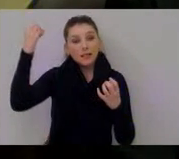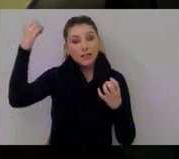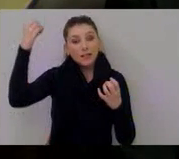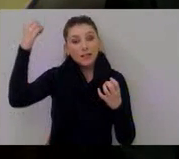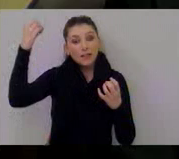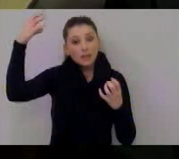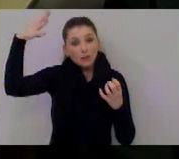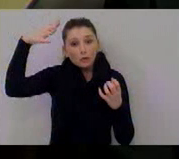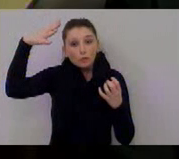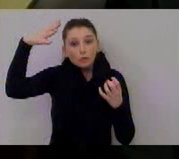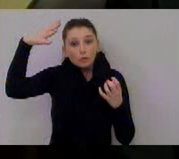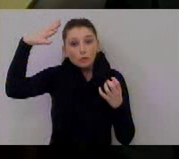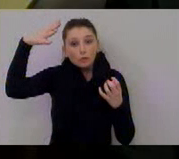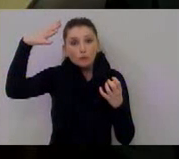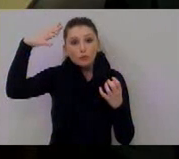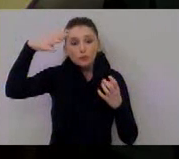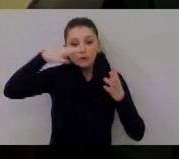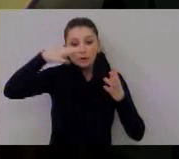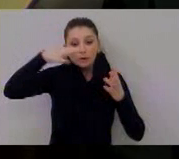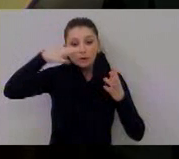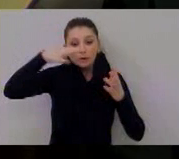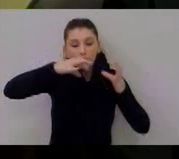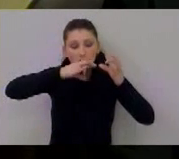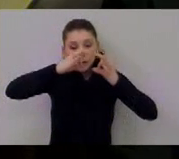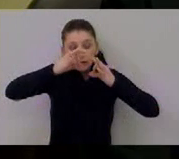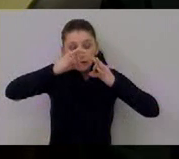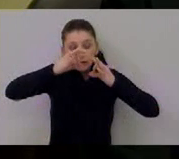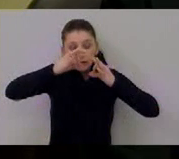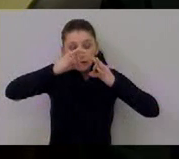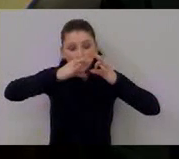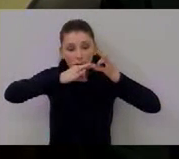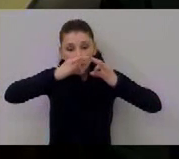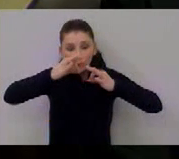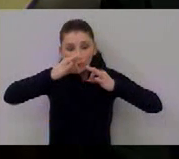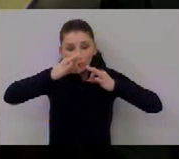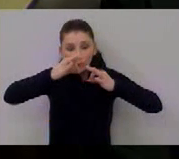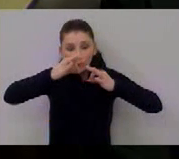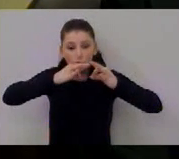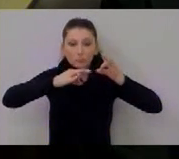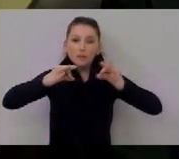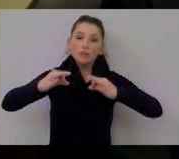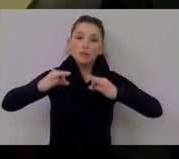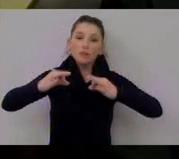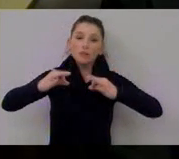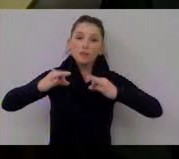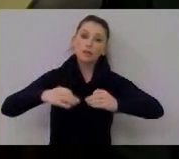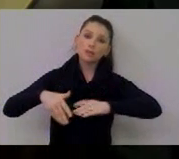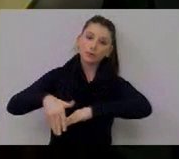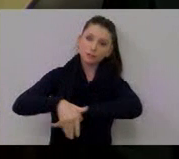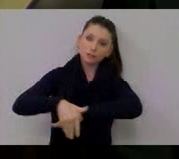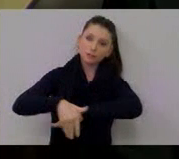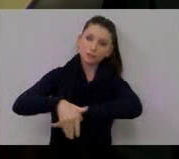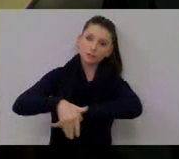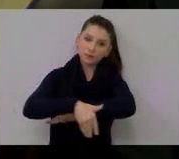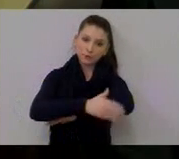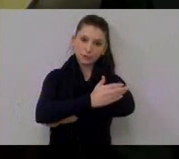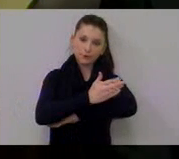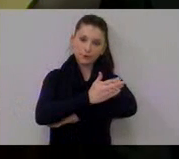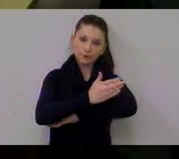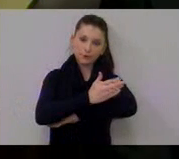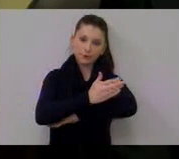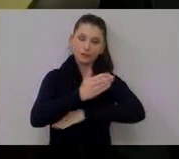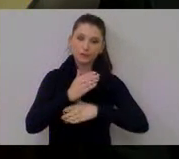a arrumação dessa estrada cheia de buracos. Há uns